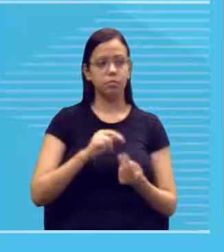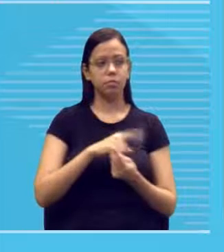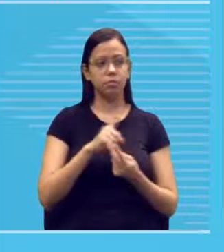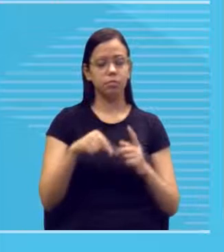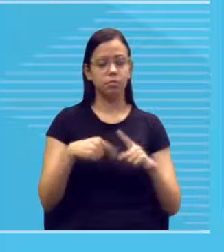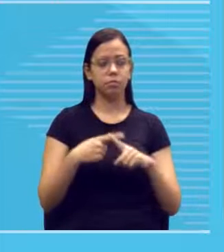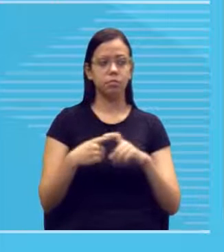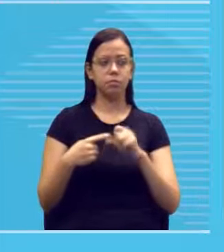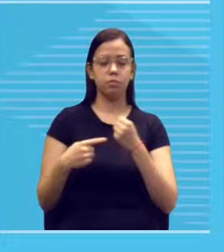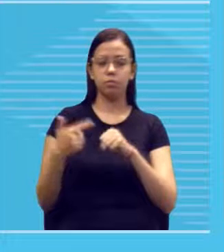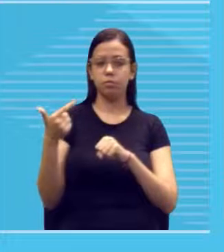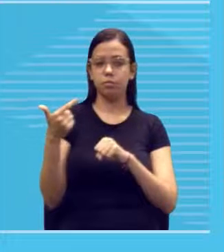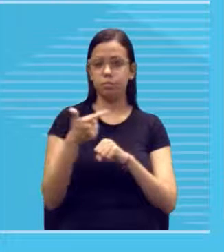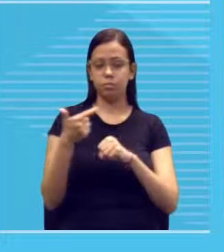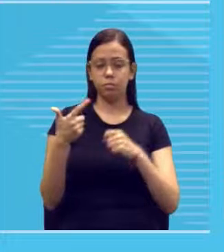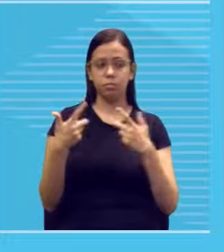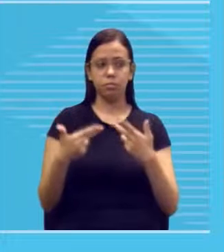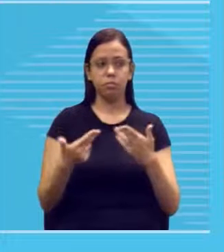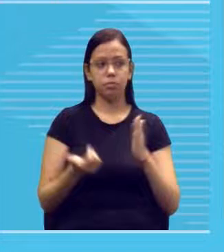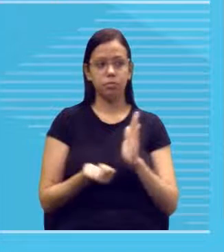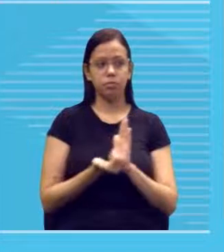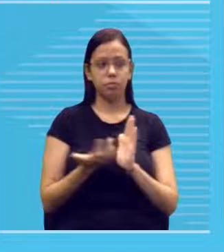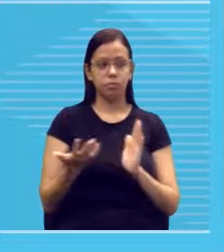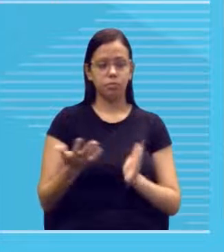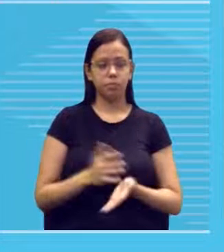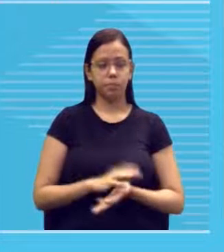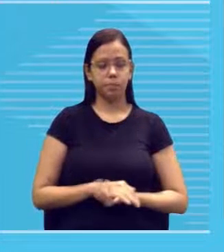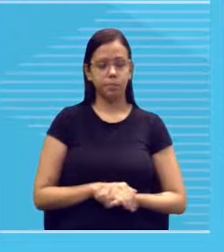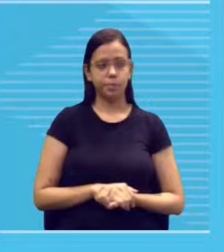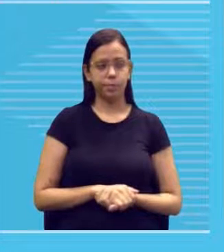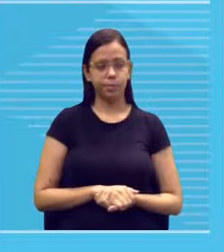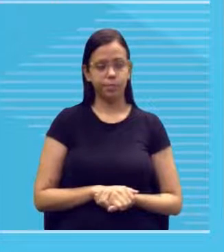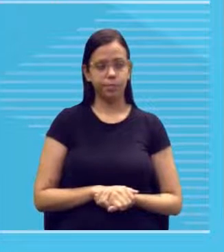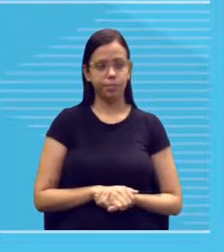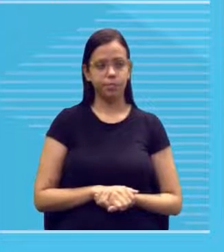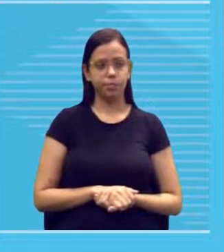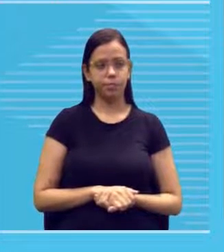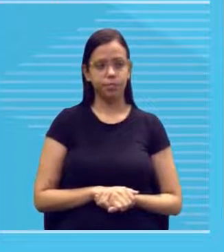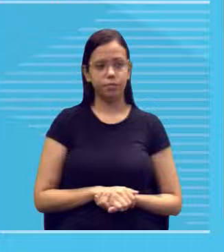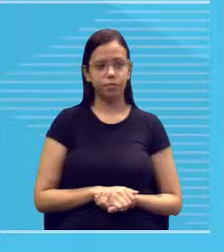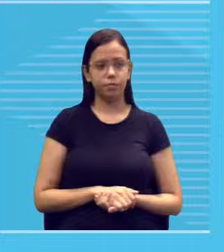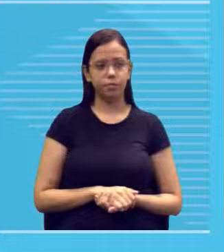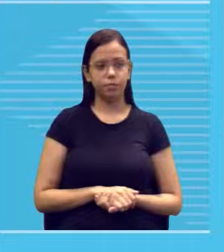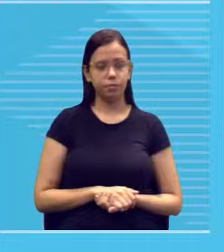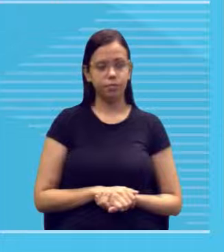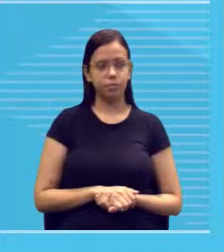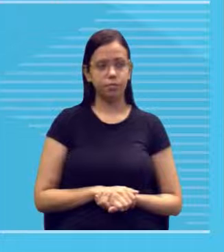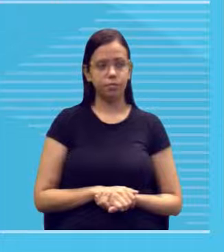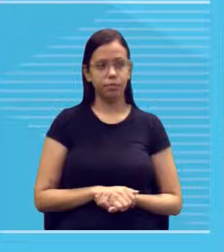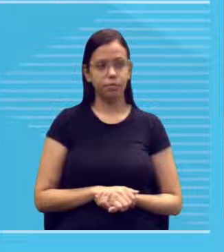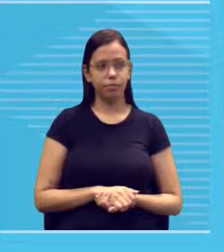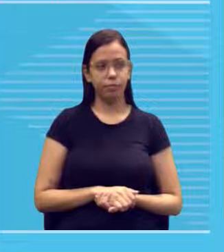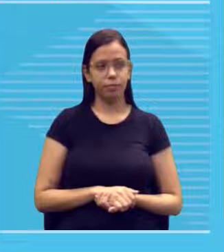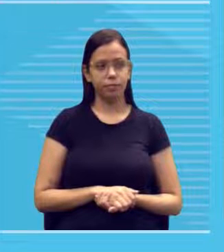vezes 8 ao quadrado cego a Quanto isso daí jovens é igual